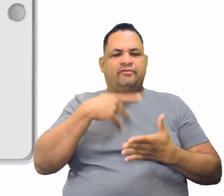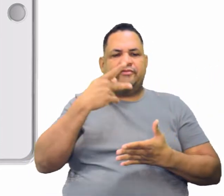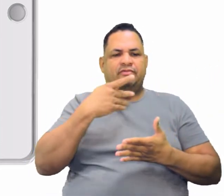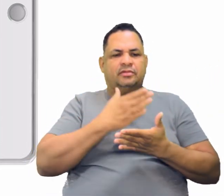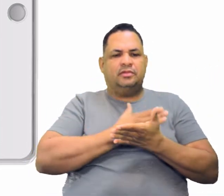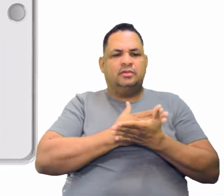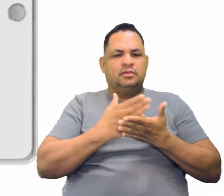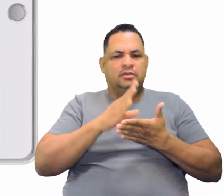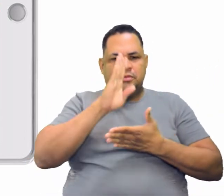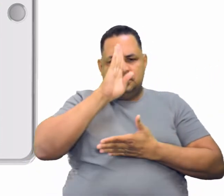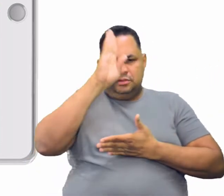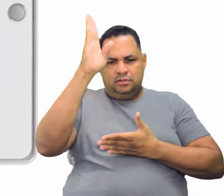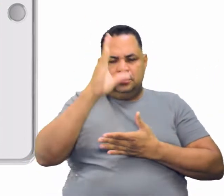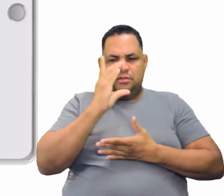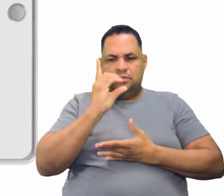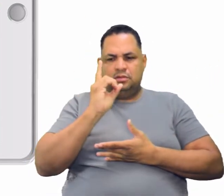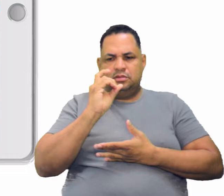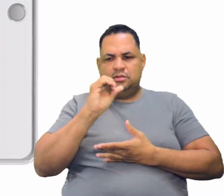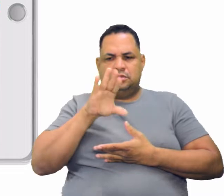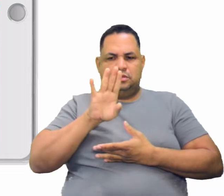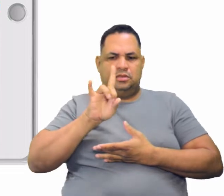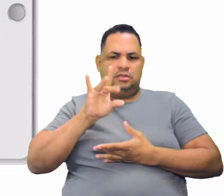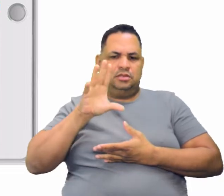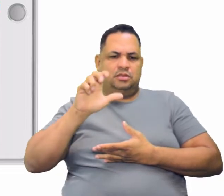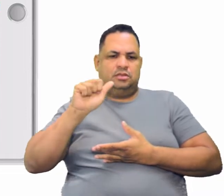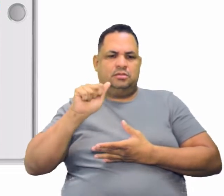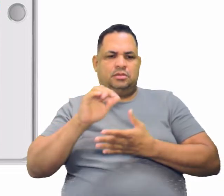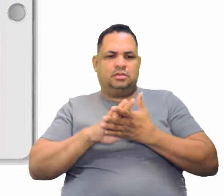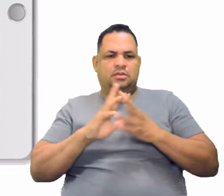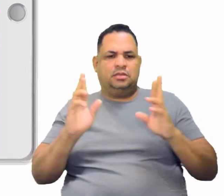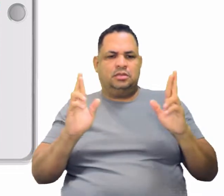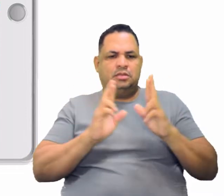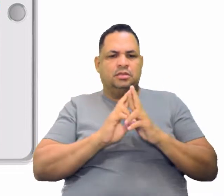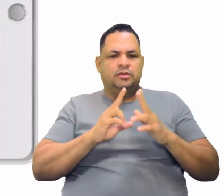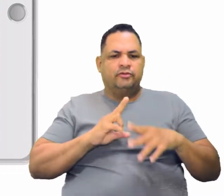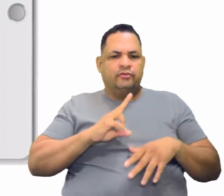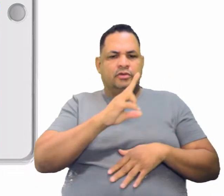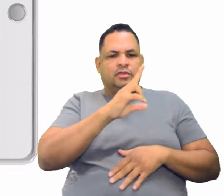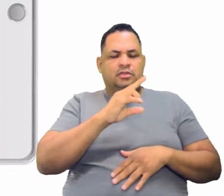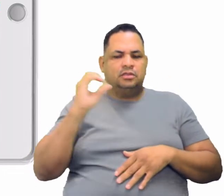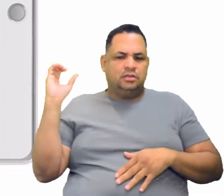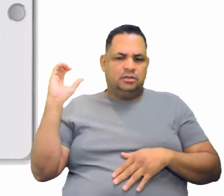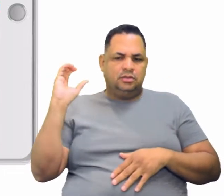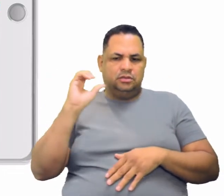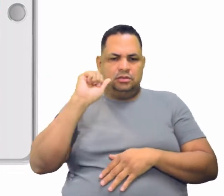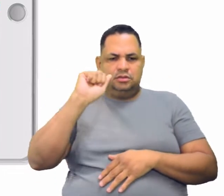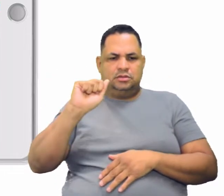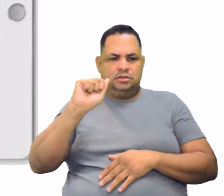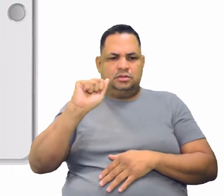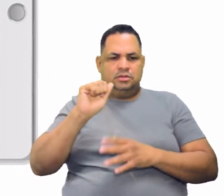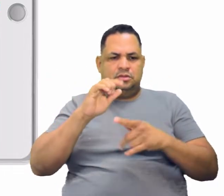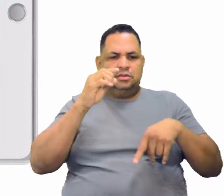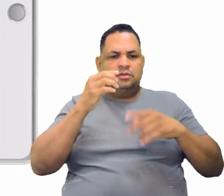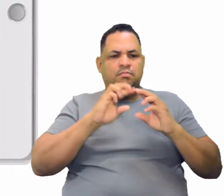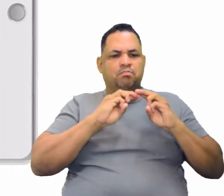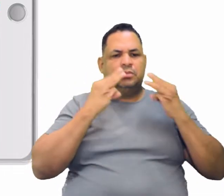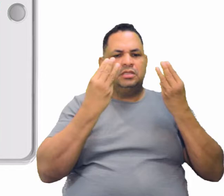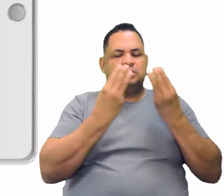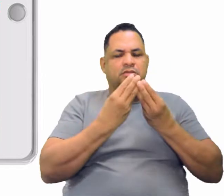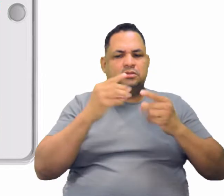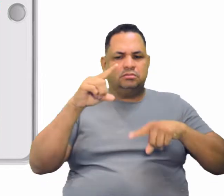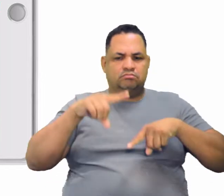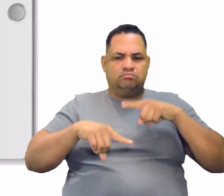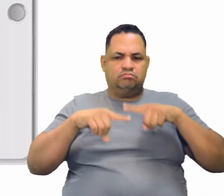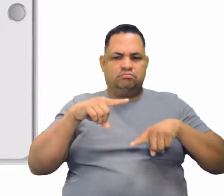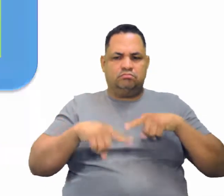princípio fundamental da dinâmica, que vai relacionar o quê? A relação entre força, aceleração e massa,